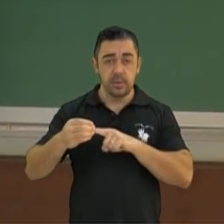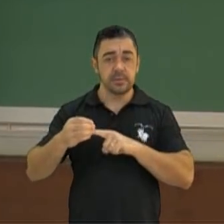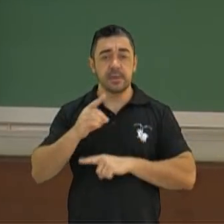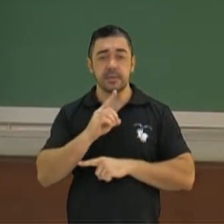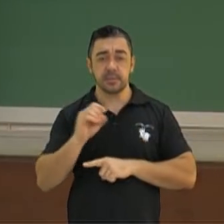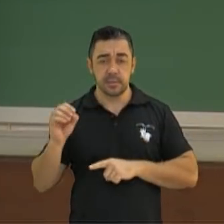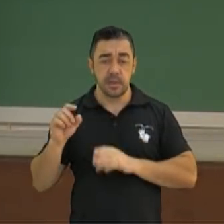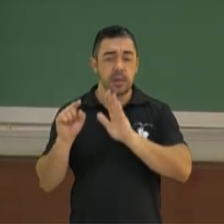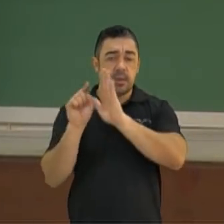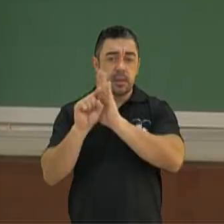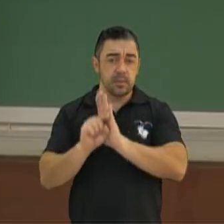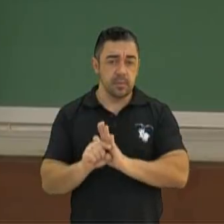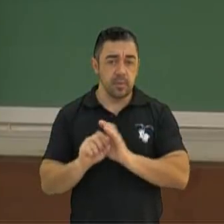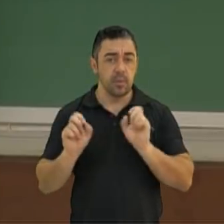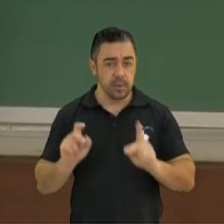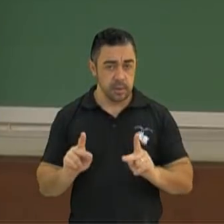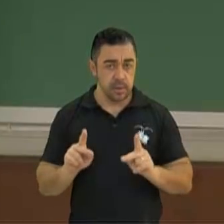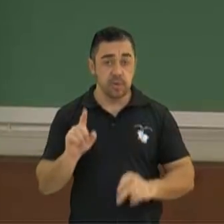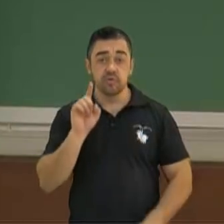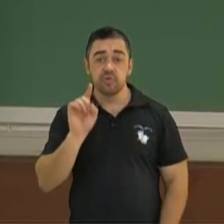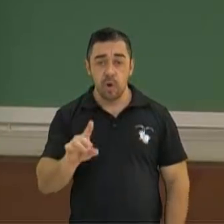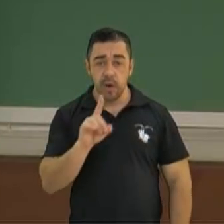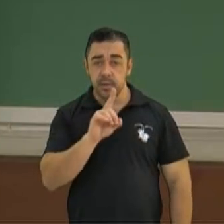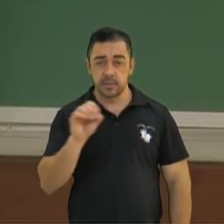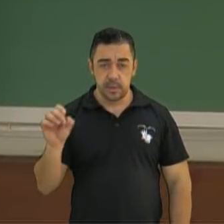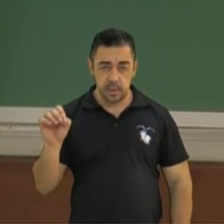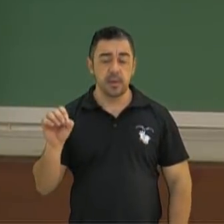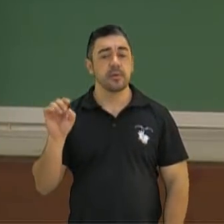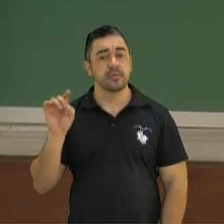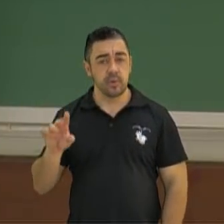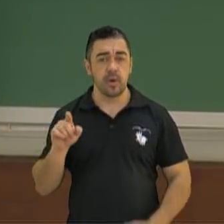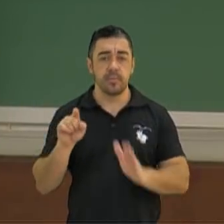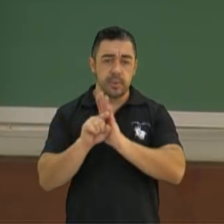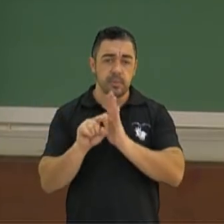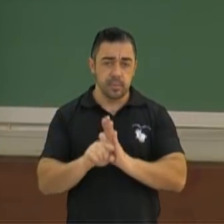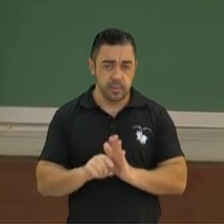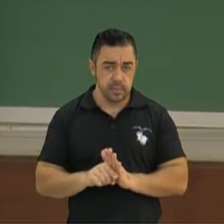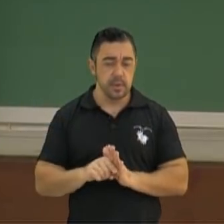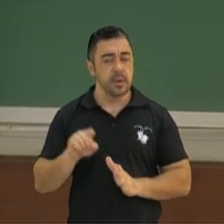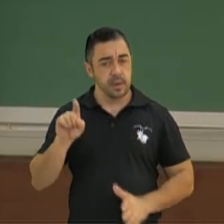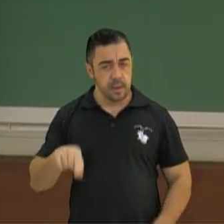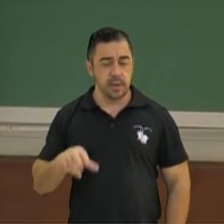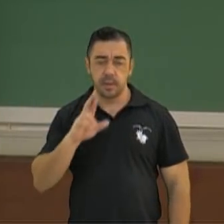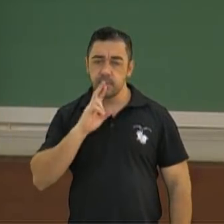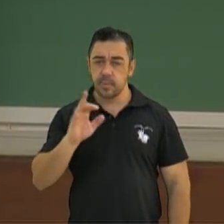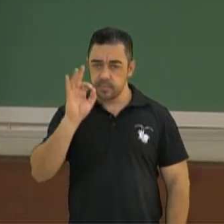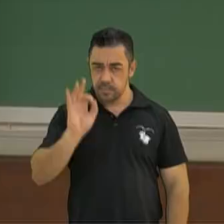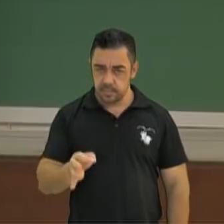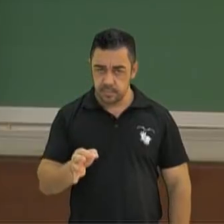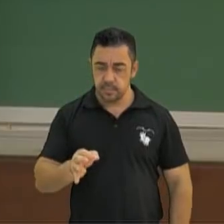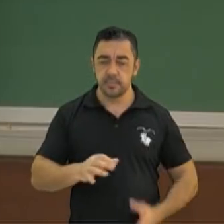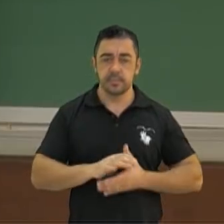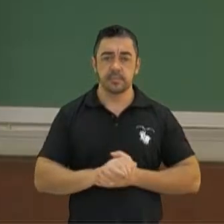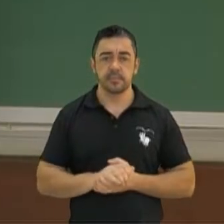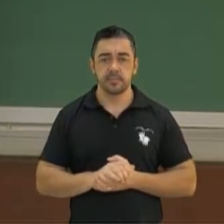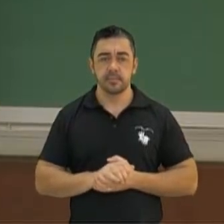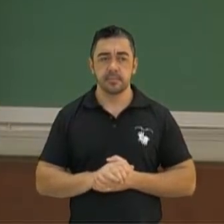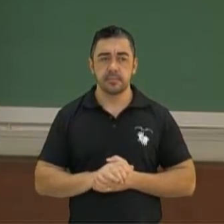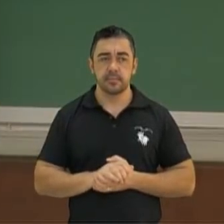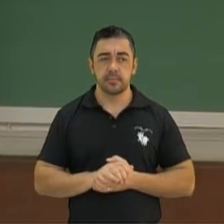alunos entrevistados. Ok, apenas 100 alunos foram entrevistados, então está correta,